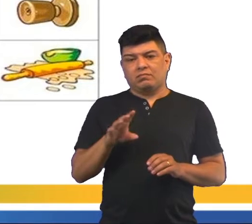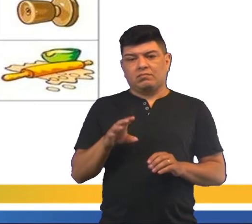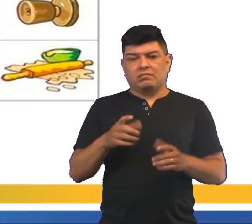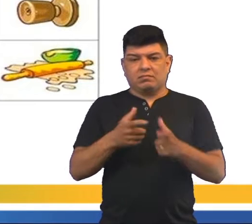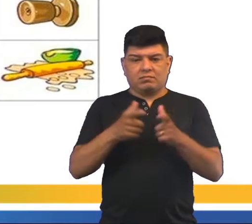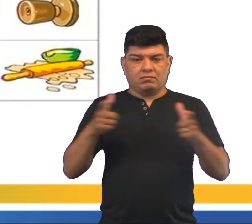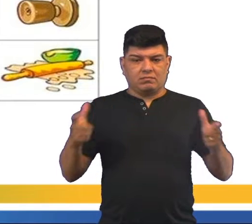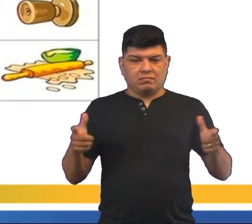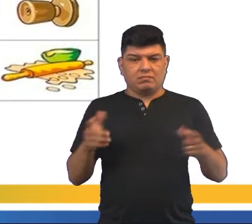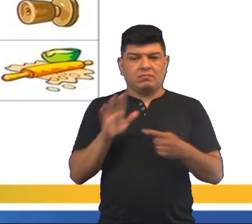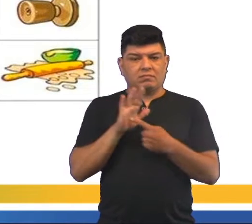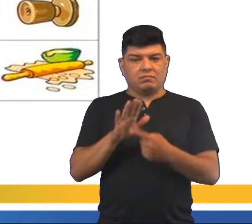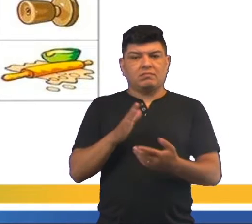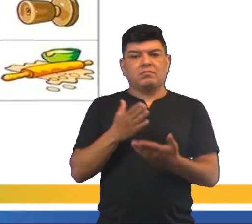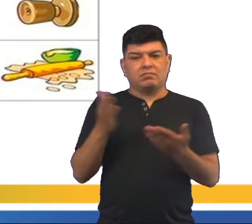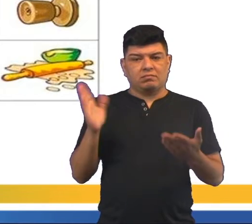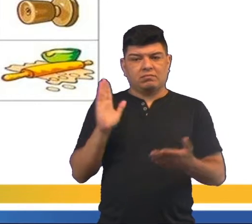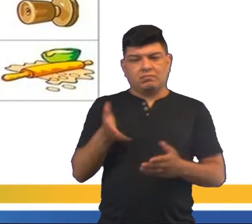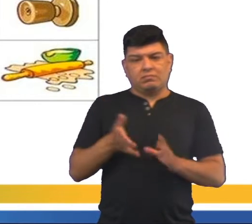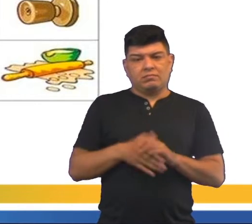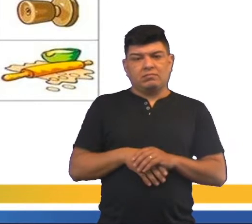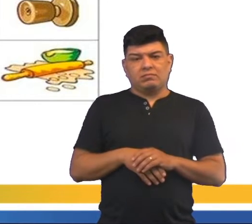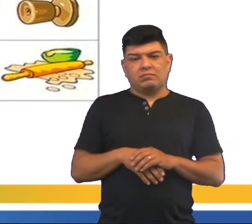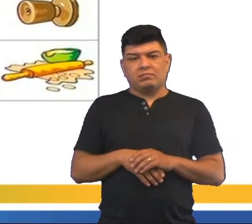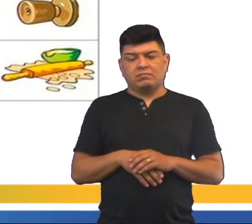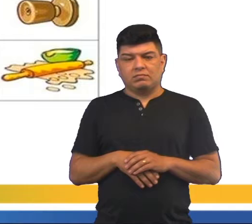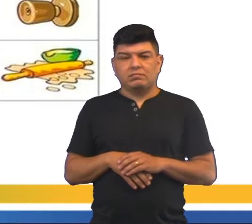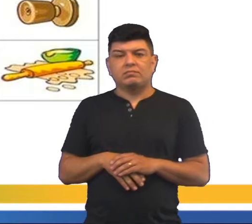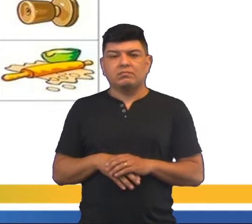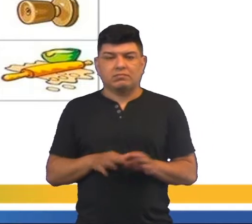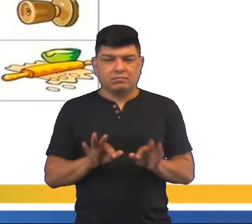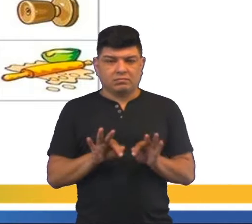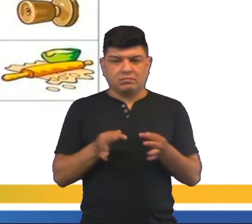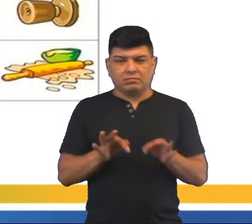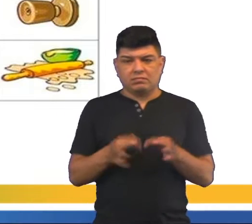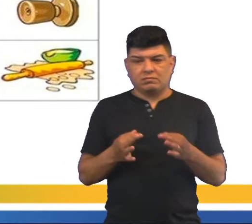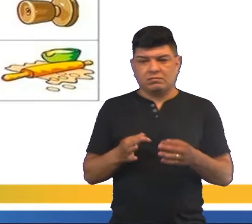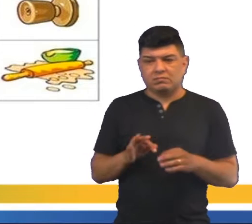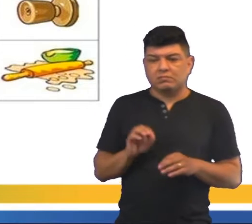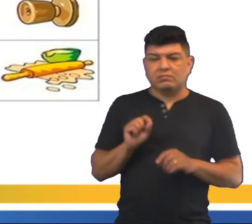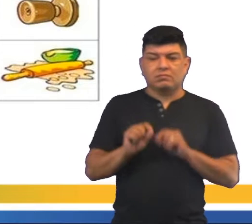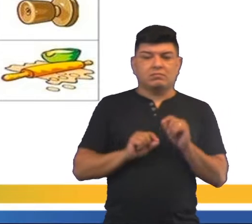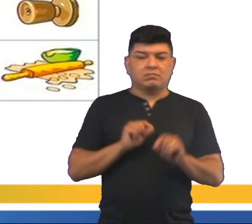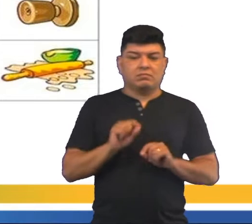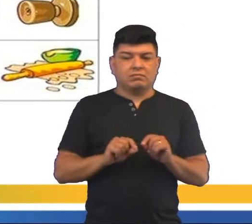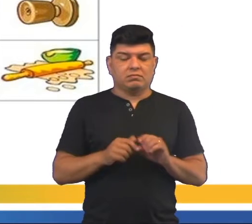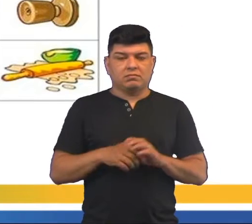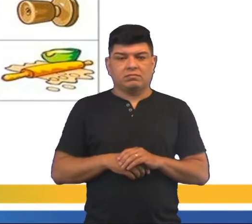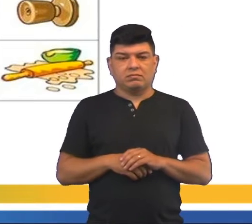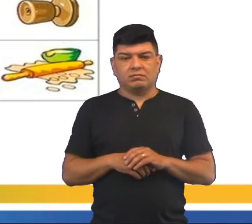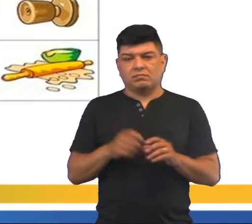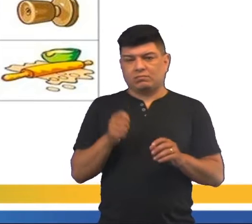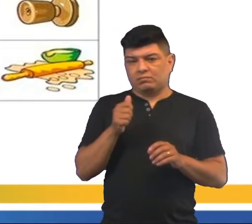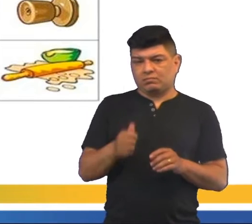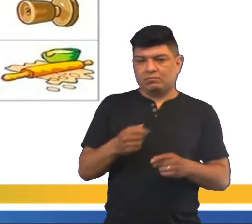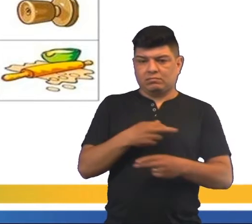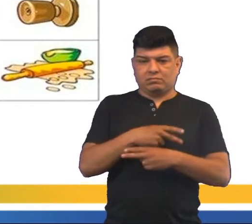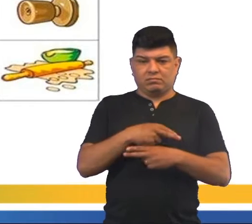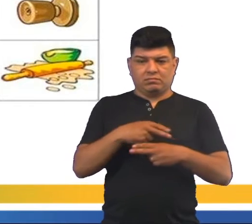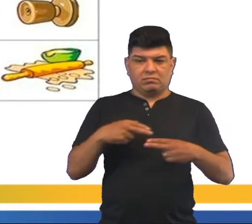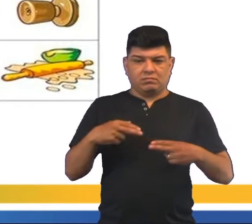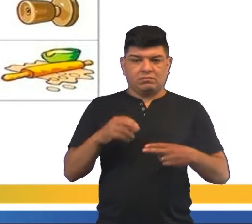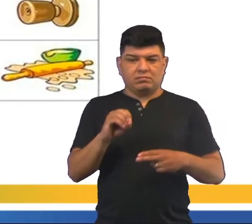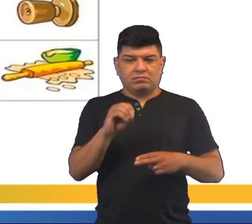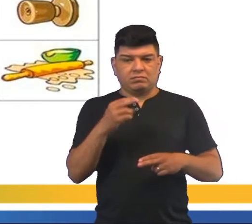equipamentos grandes como eu já falei para vocês máquinas simples elas vão ser nada mais nada menos do que pequenos